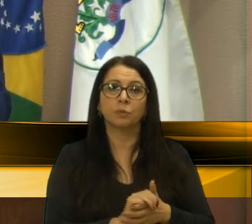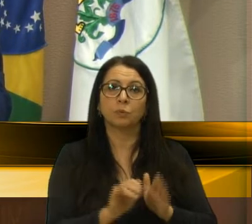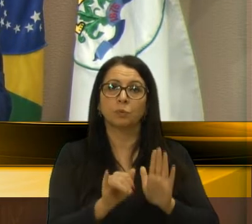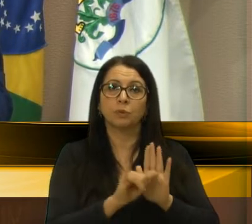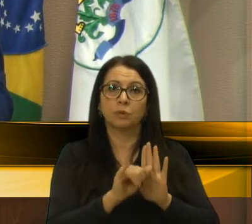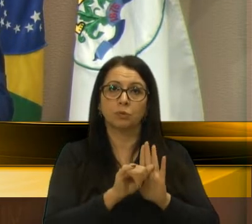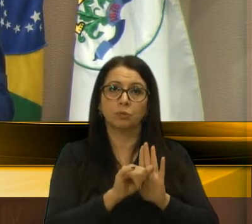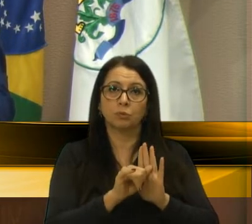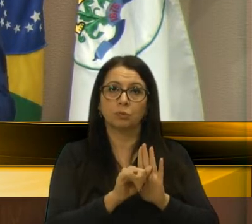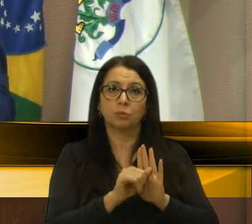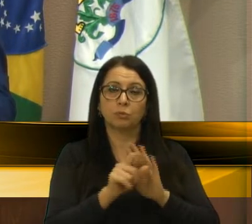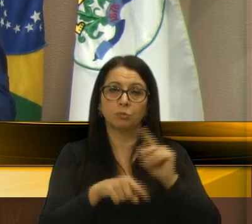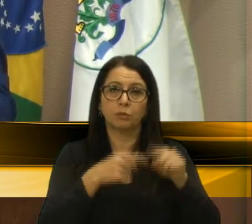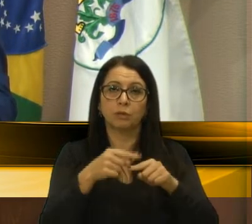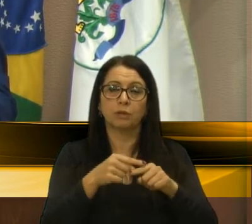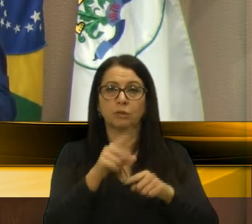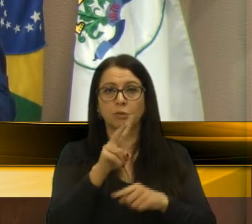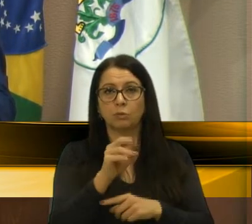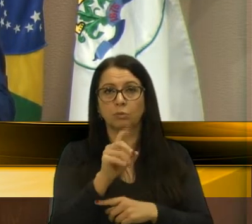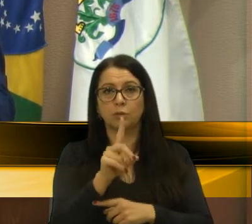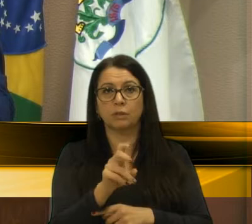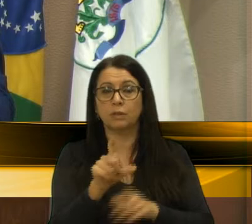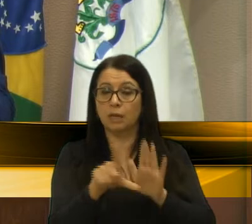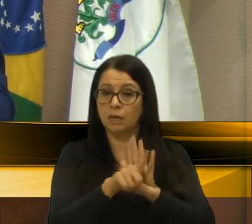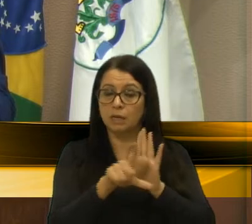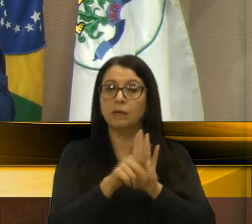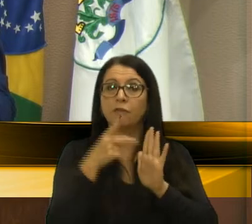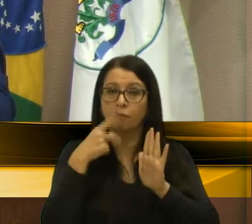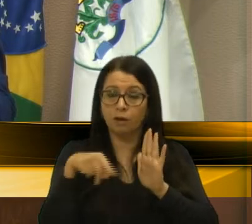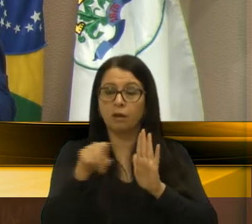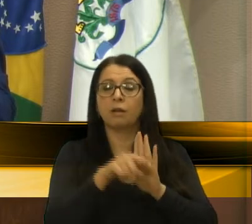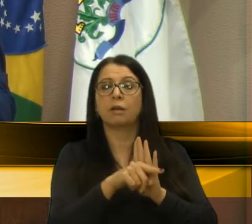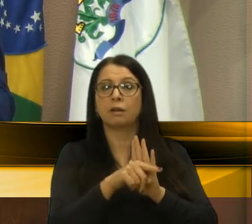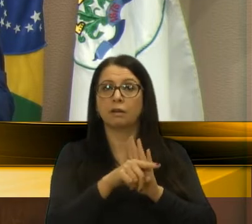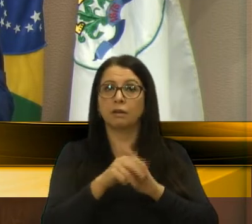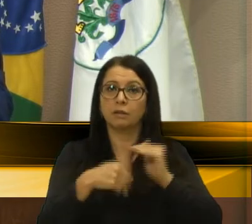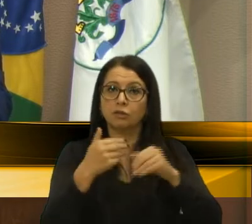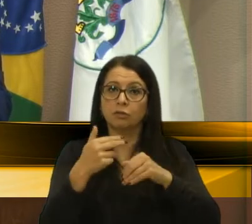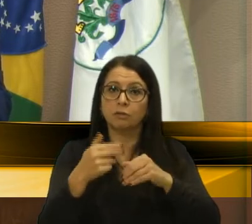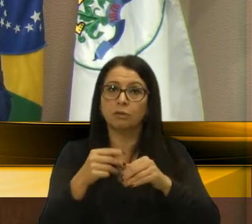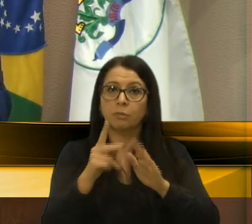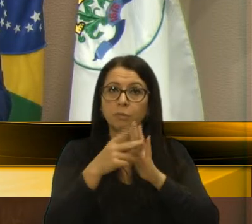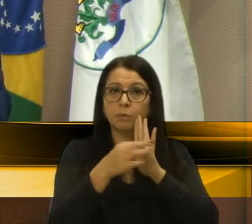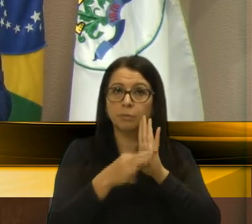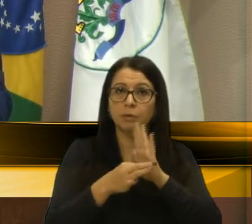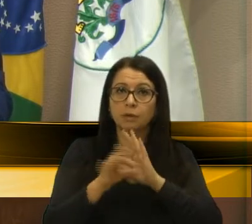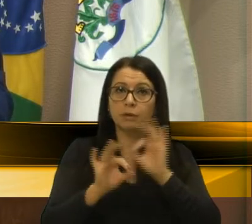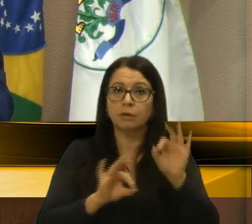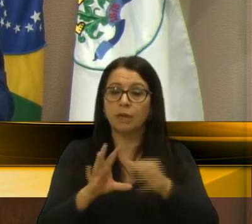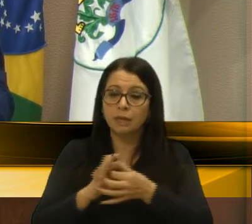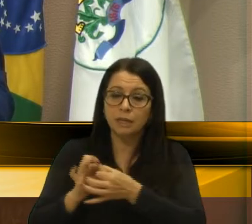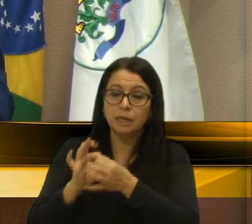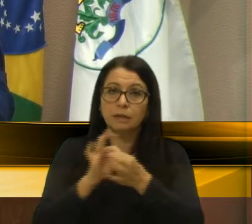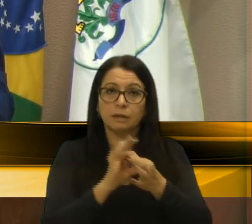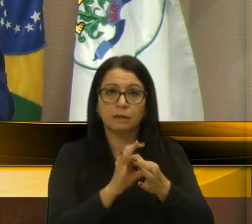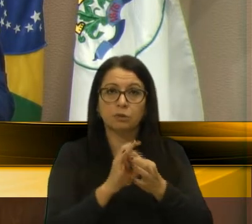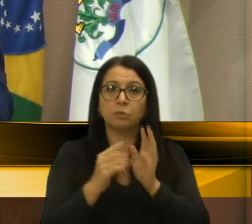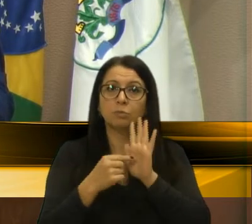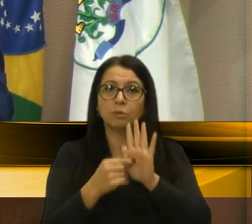Metrópole, promulgado em janeiro de 2015, a lei determina que as regiões metropolitanas desenvolvam seus planos de desenvolvimento urbano integrado e